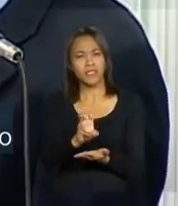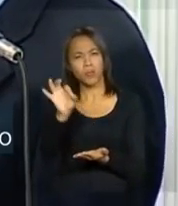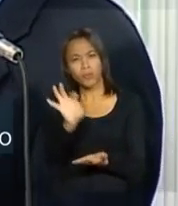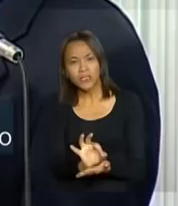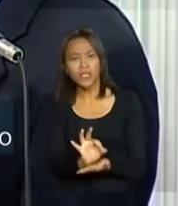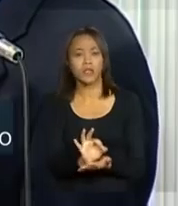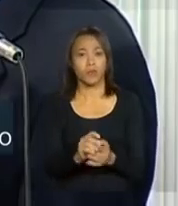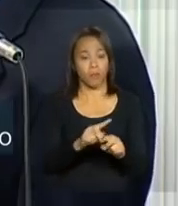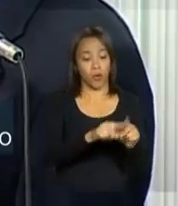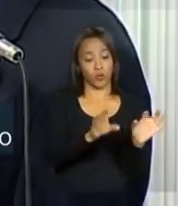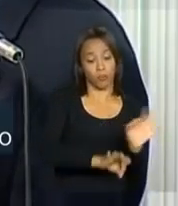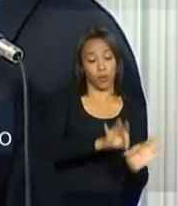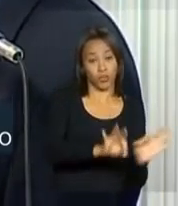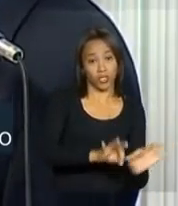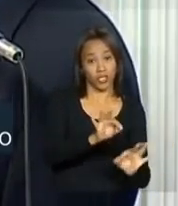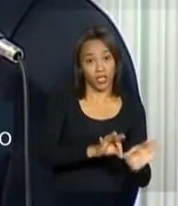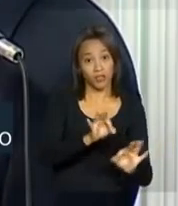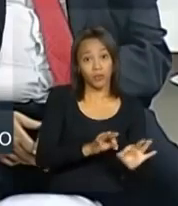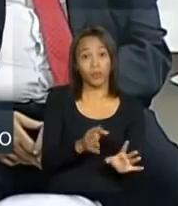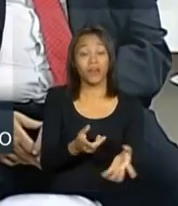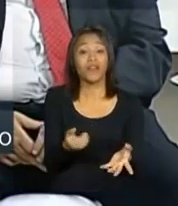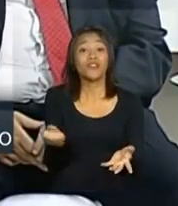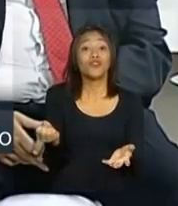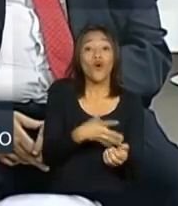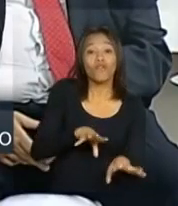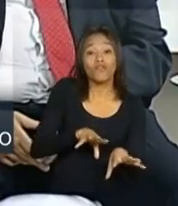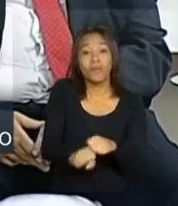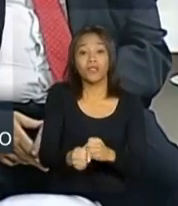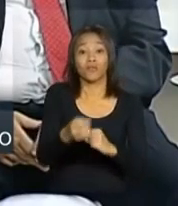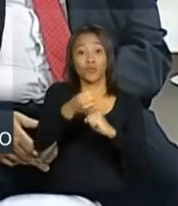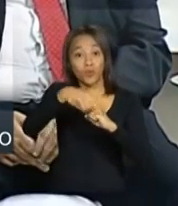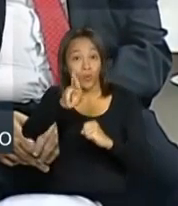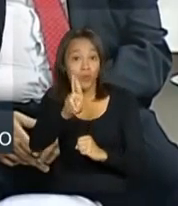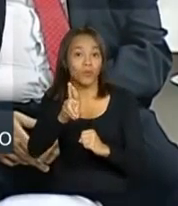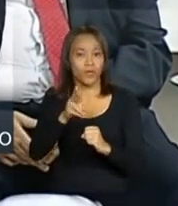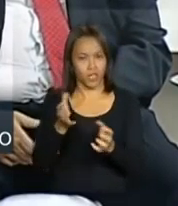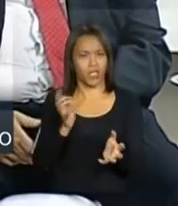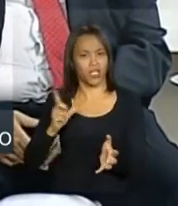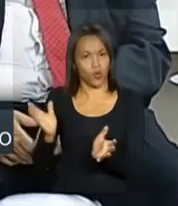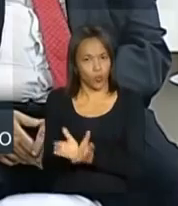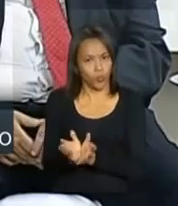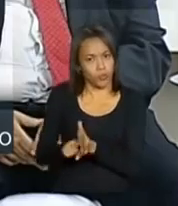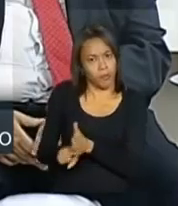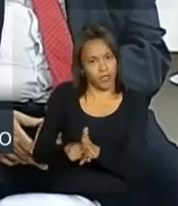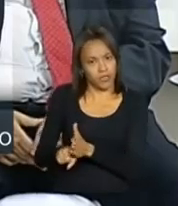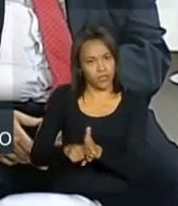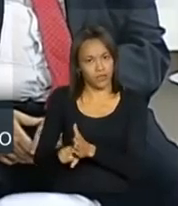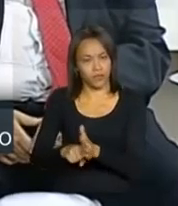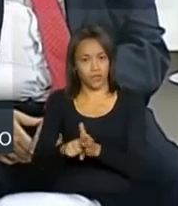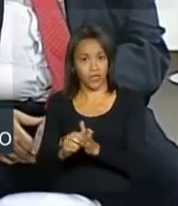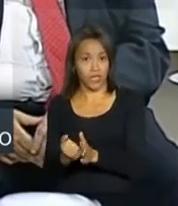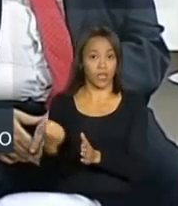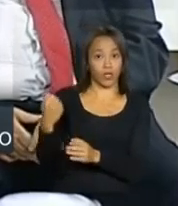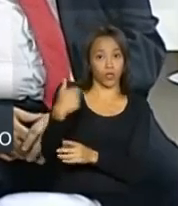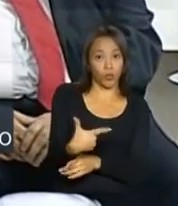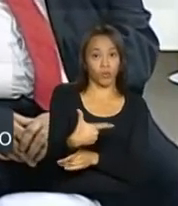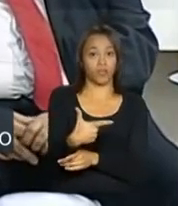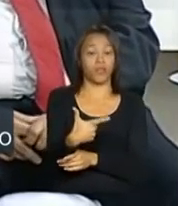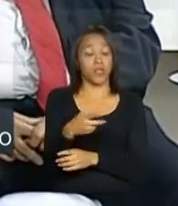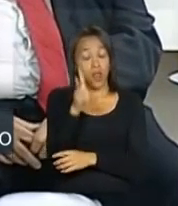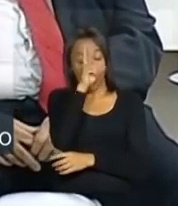os projetos coordenados por recém-doutores, à frente de grupos e equipes de pesquisa que concorrem na categoria 2. Importante relembrar,